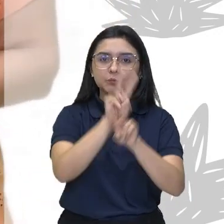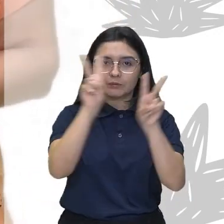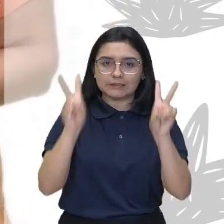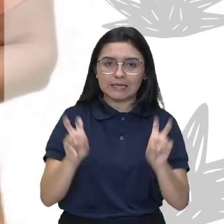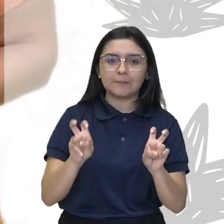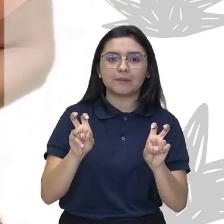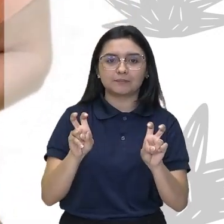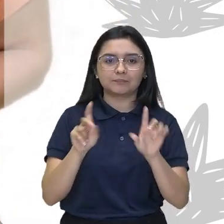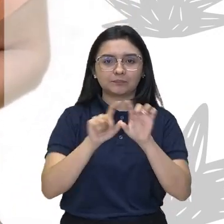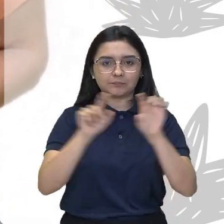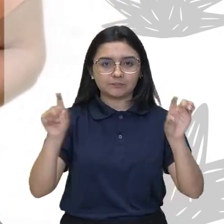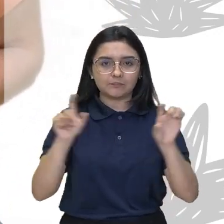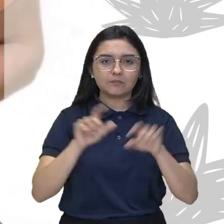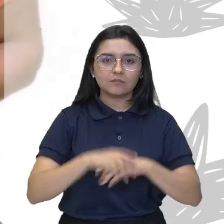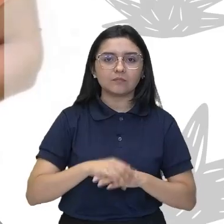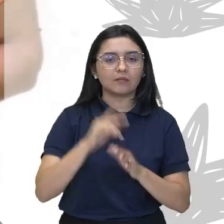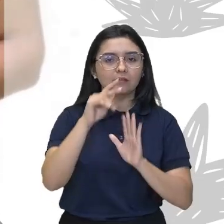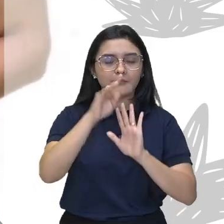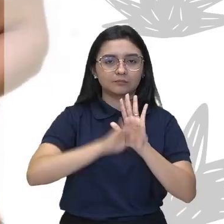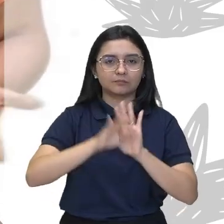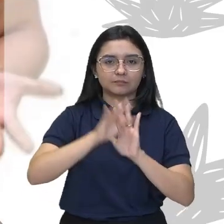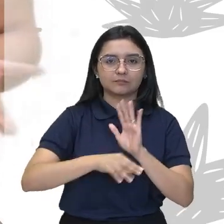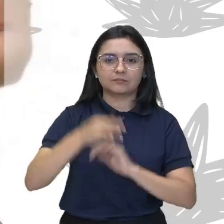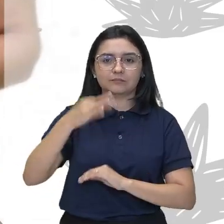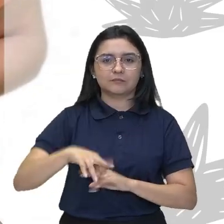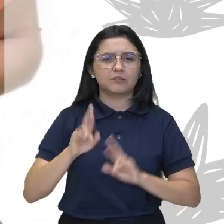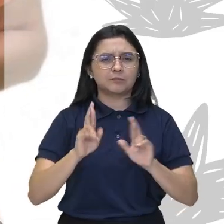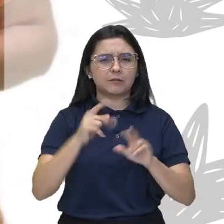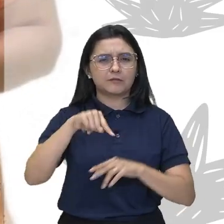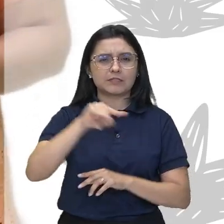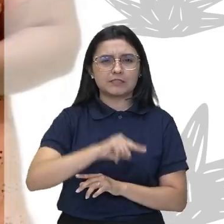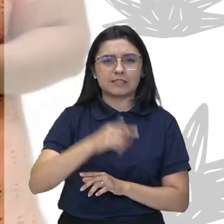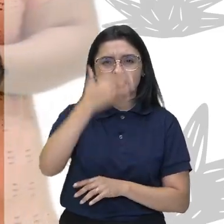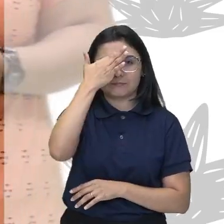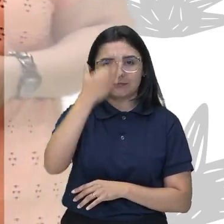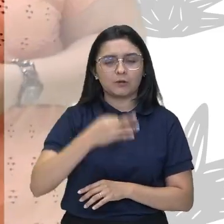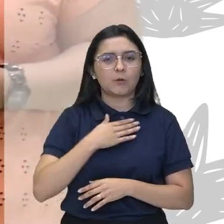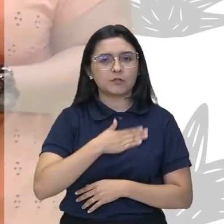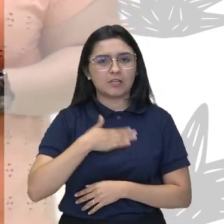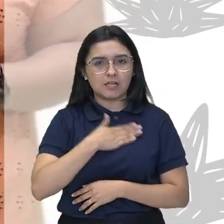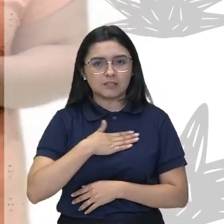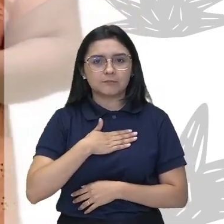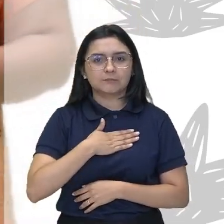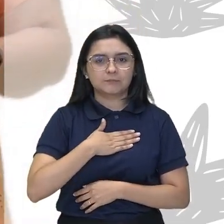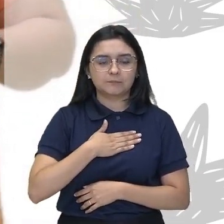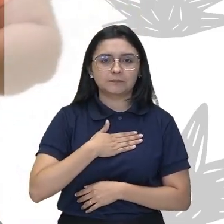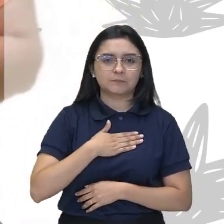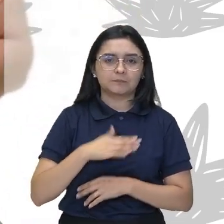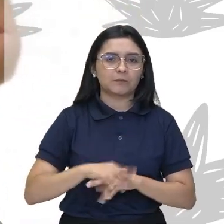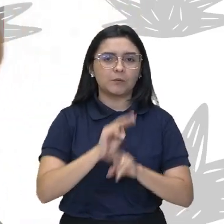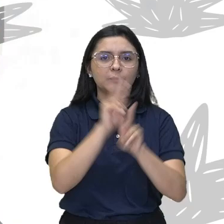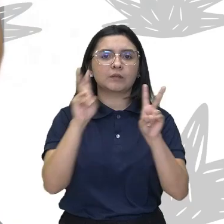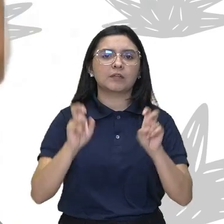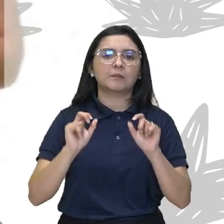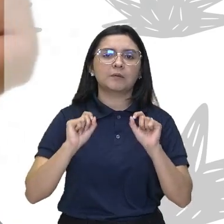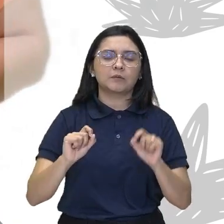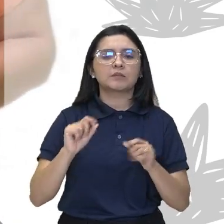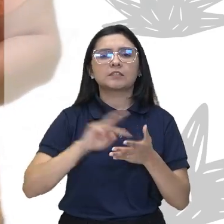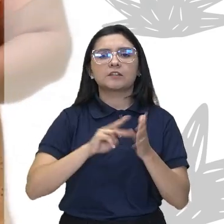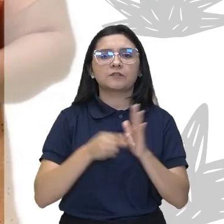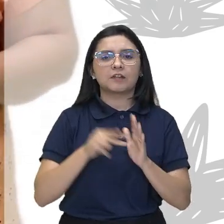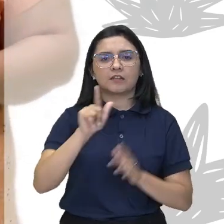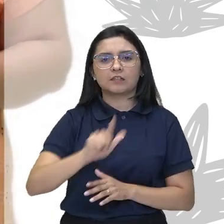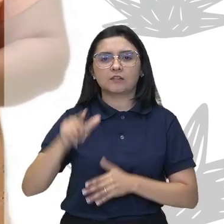está presente nesse texto, ok? Então, espero que vocês tenham gostado e entendido um pouquinho do que é a literatura de